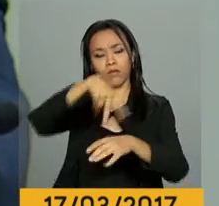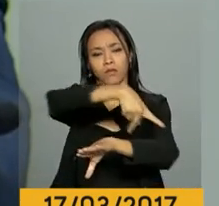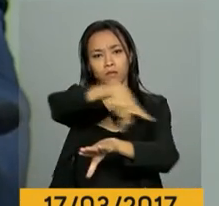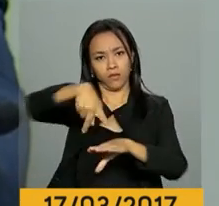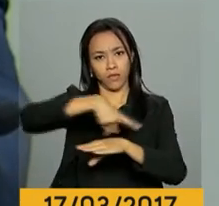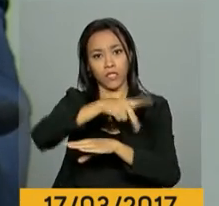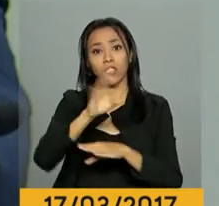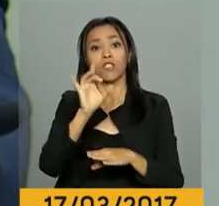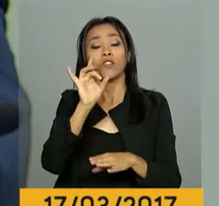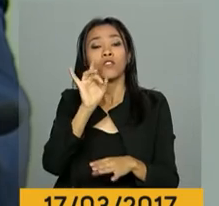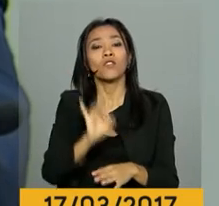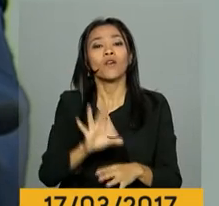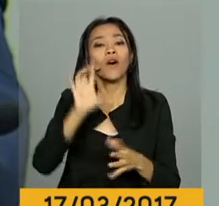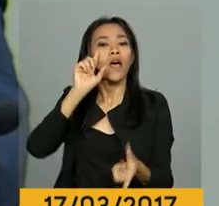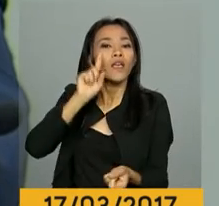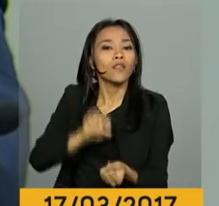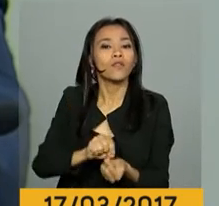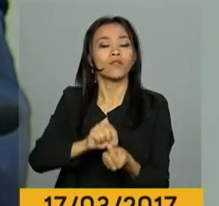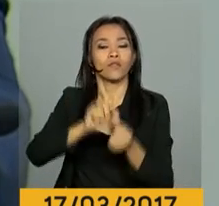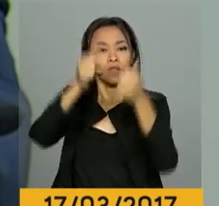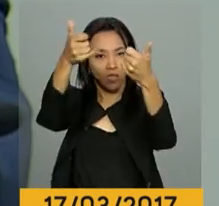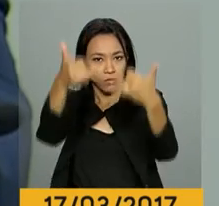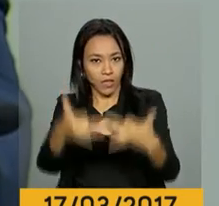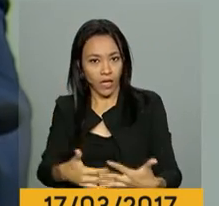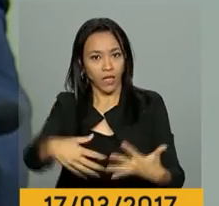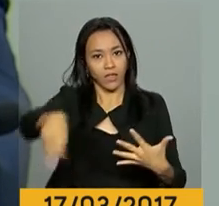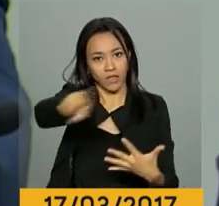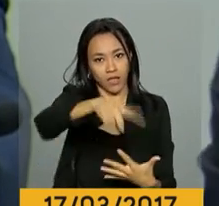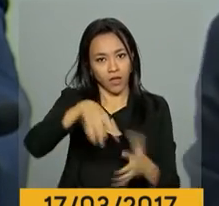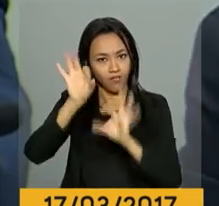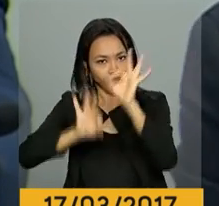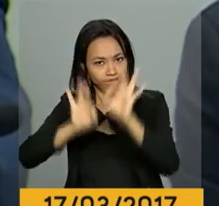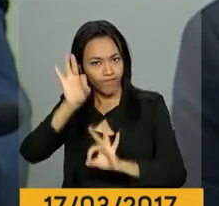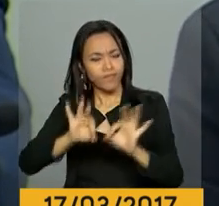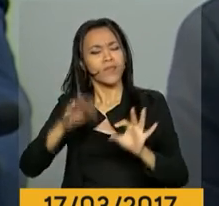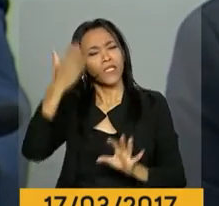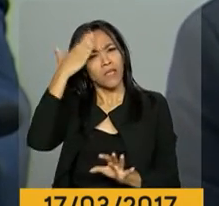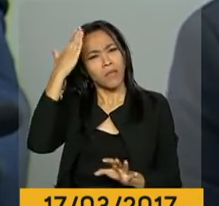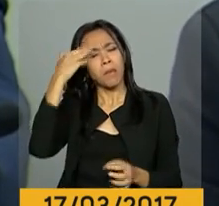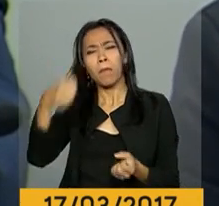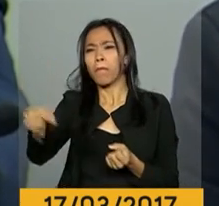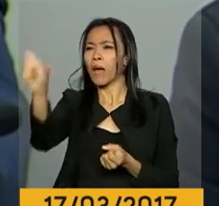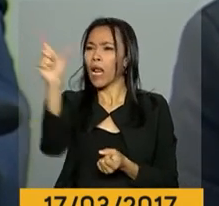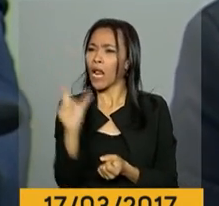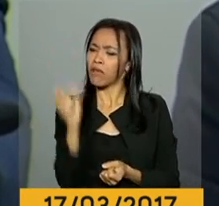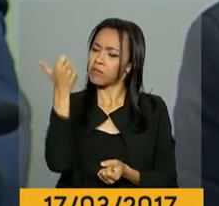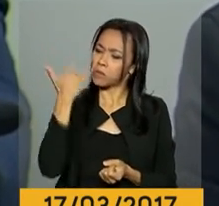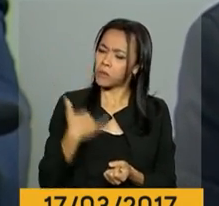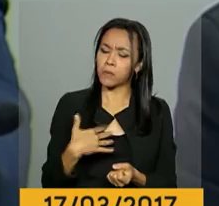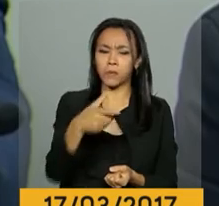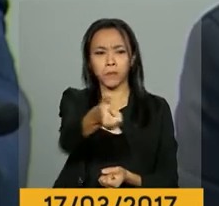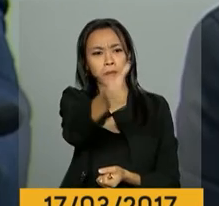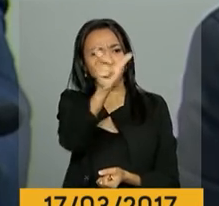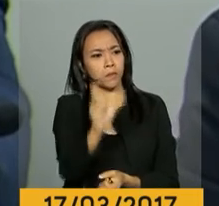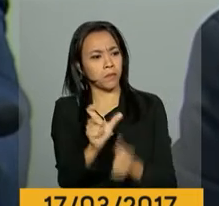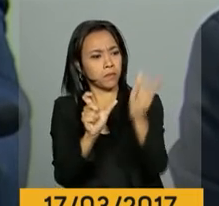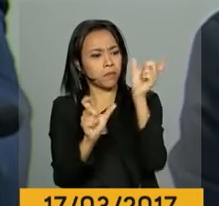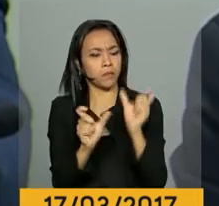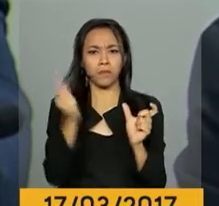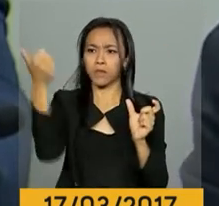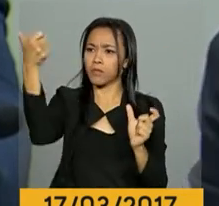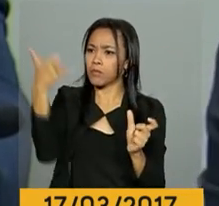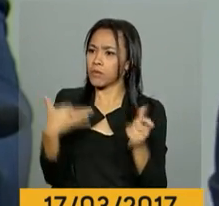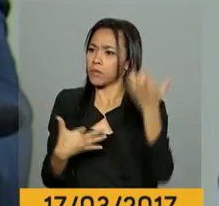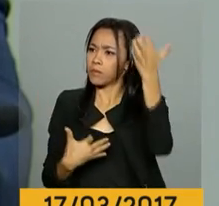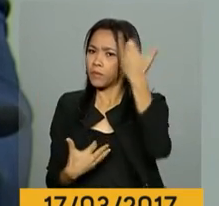sistematizar o que nós queremos falar, e reconhecendo sempre todas as palavras que foram ditas aqui, respeitantemente